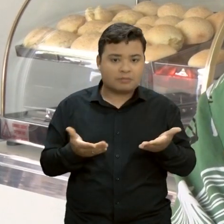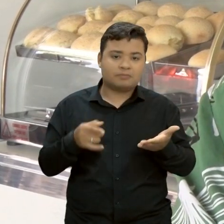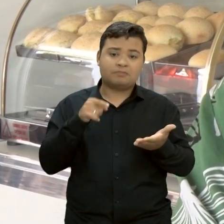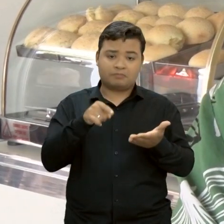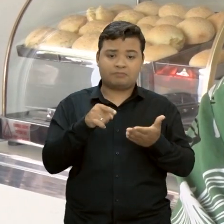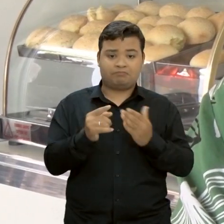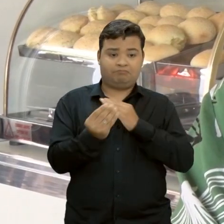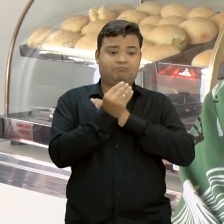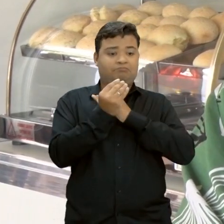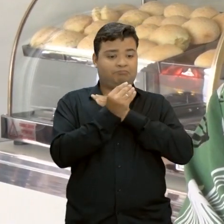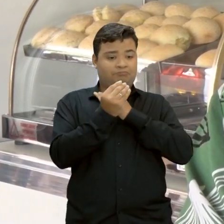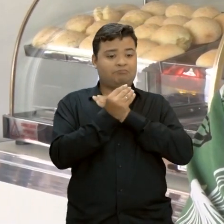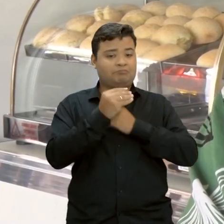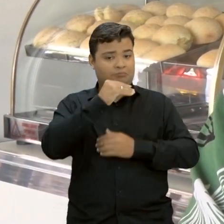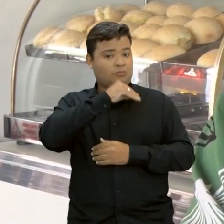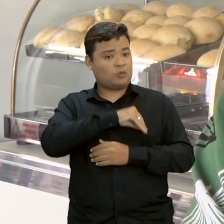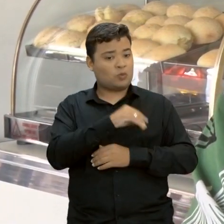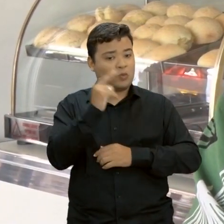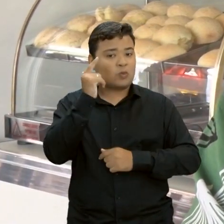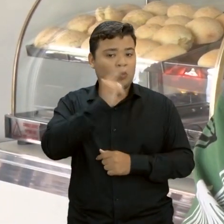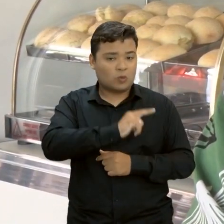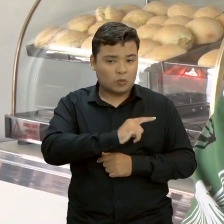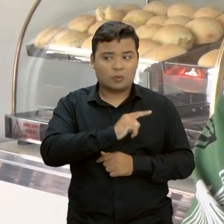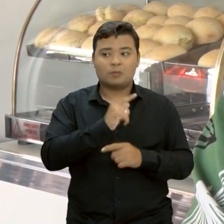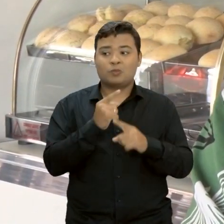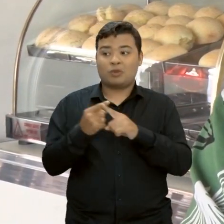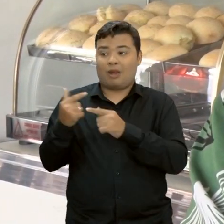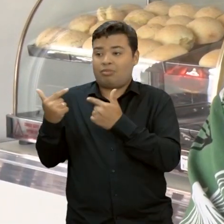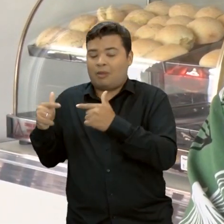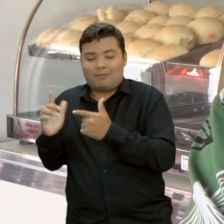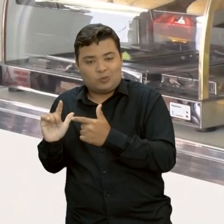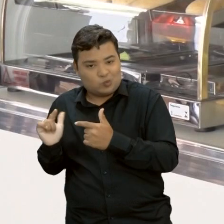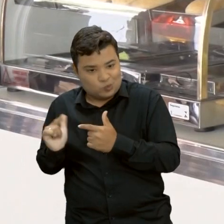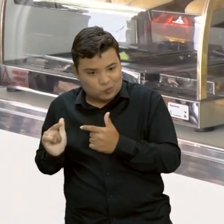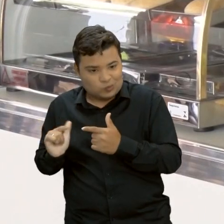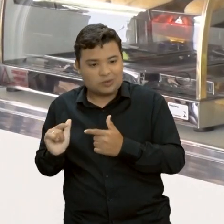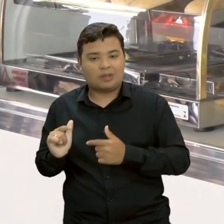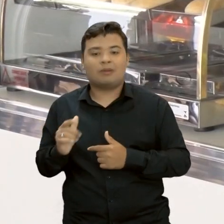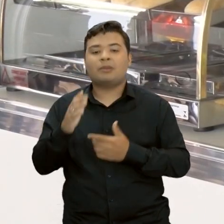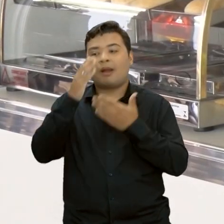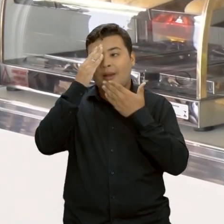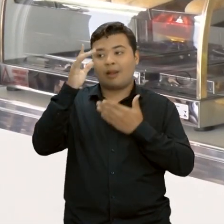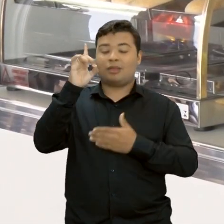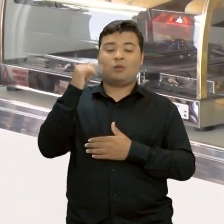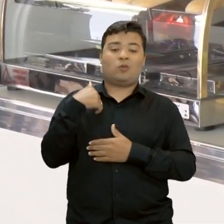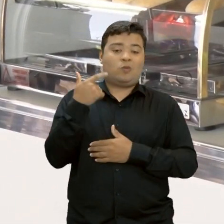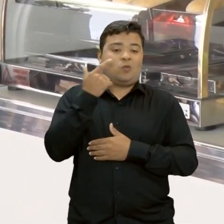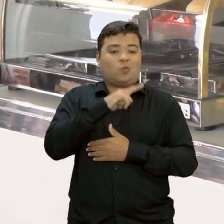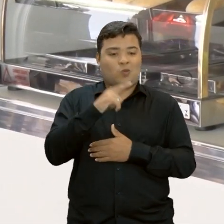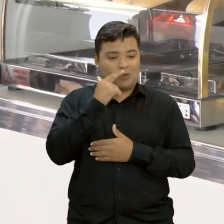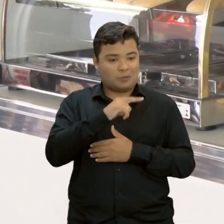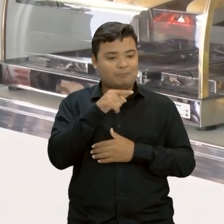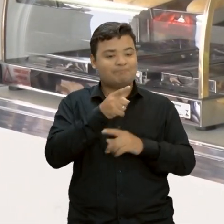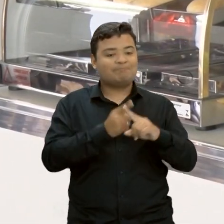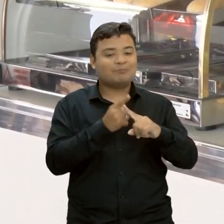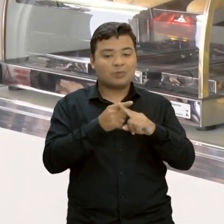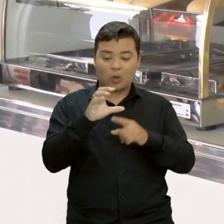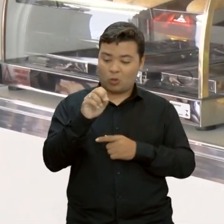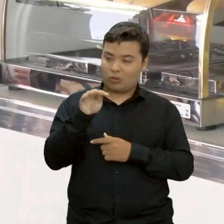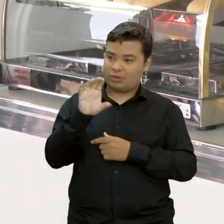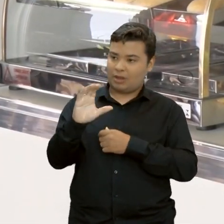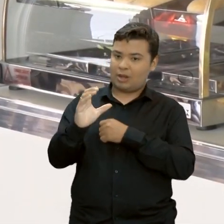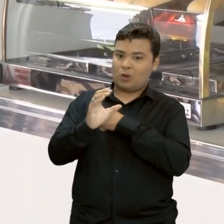me sustentando, né, pela falta do emprego e graças a Deus estou me mantendo com os cursos do Cotec,